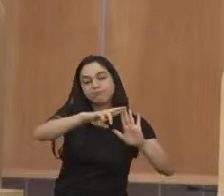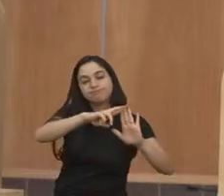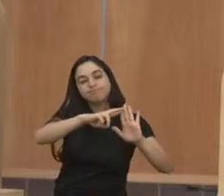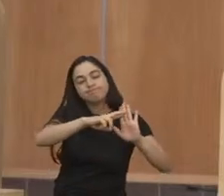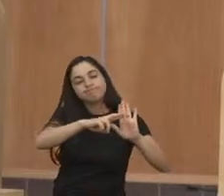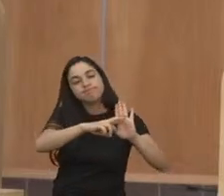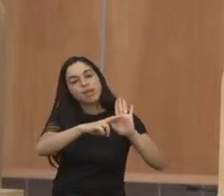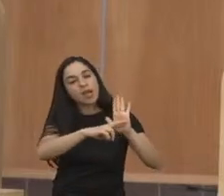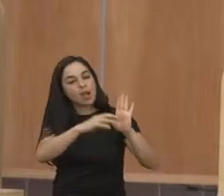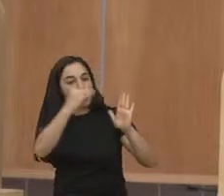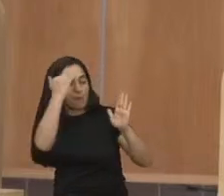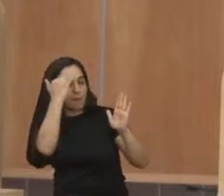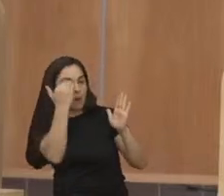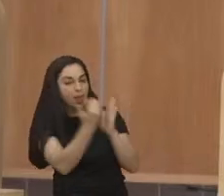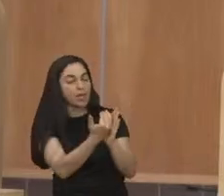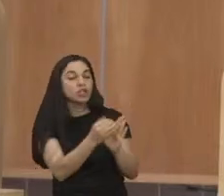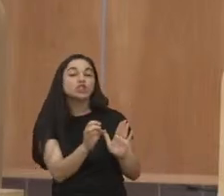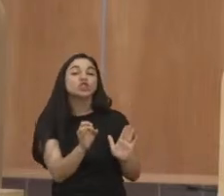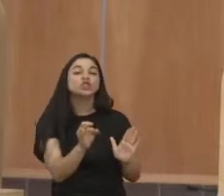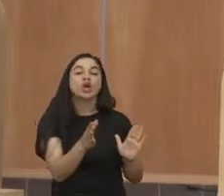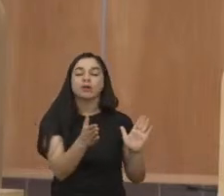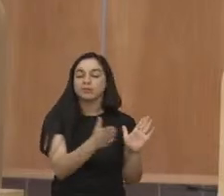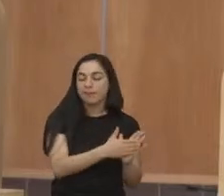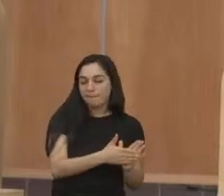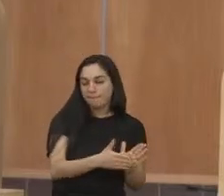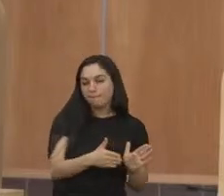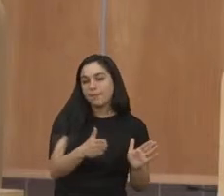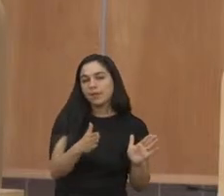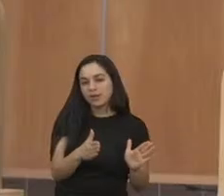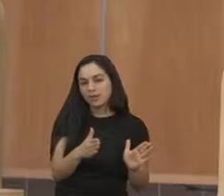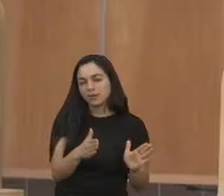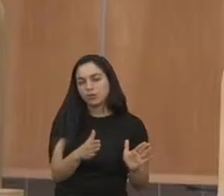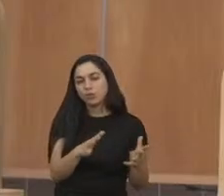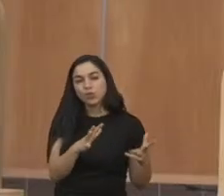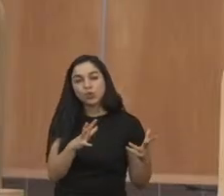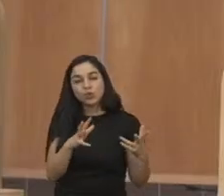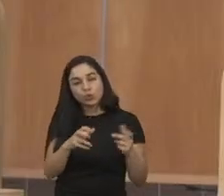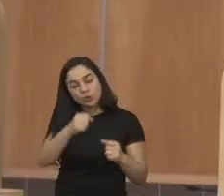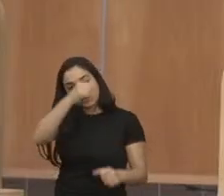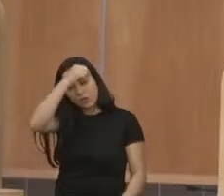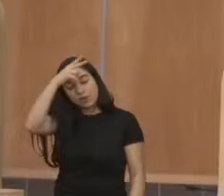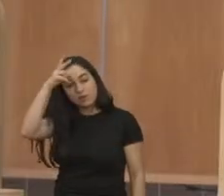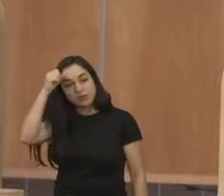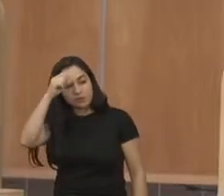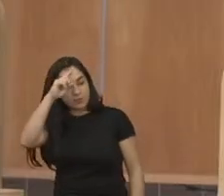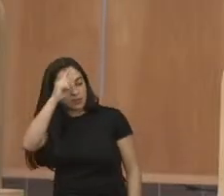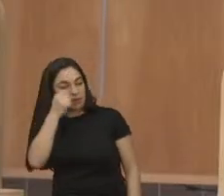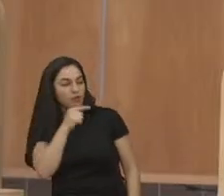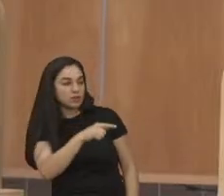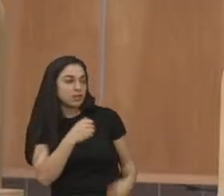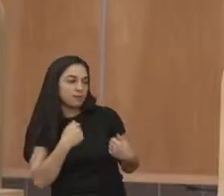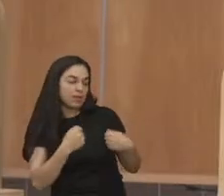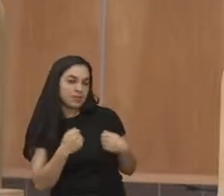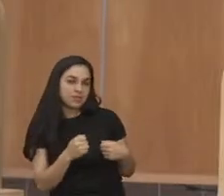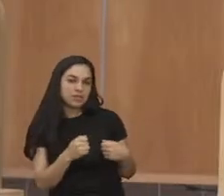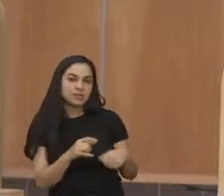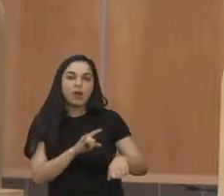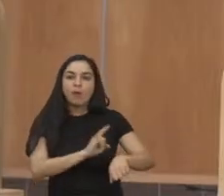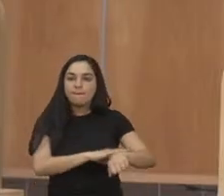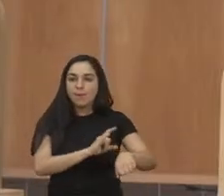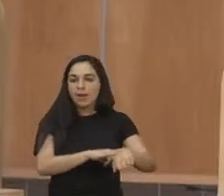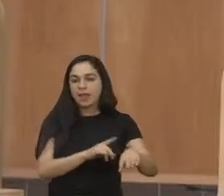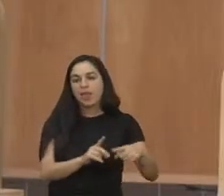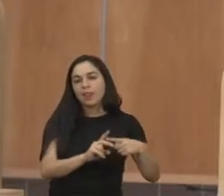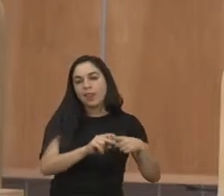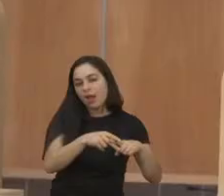não será o definitivo. Ela terá que arcar com aquilo que o poder público dizer para ela. Ah, você tem que arrumar o seu banheiro, tem que colocar